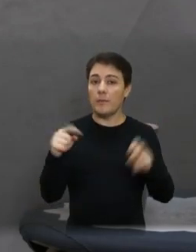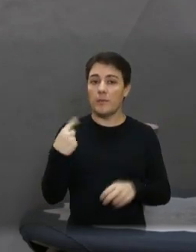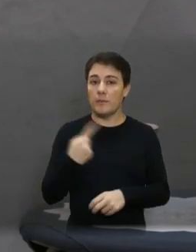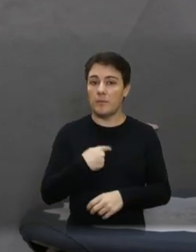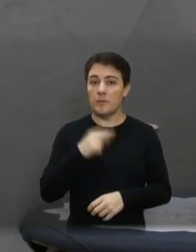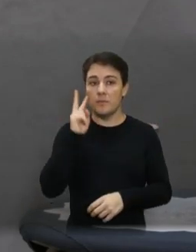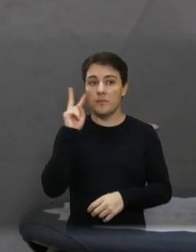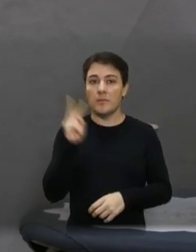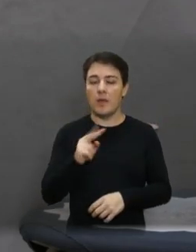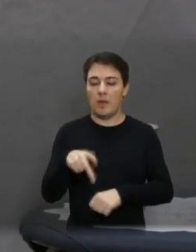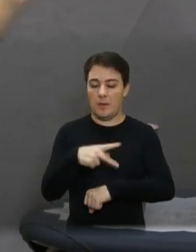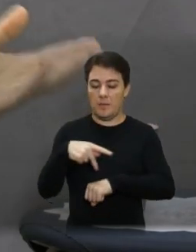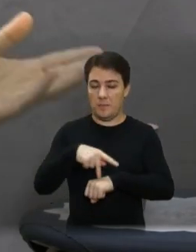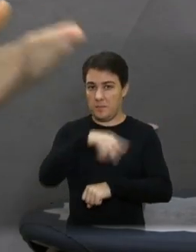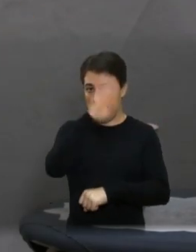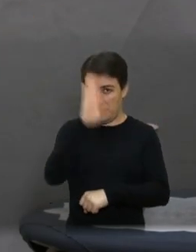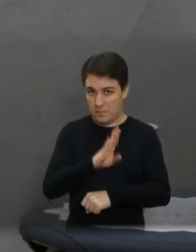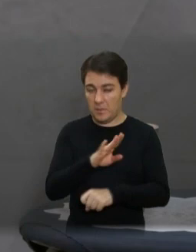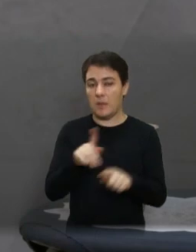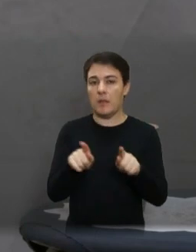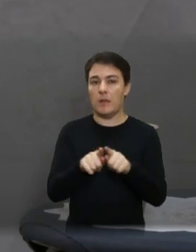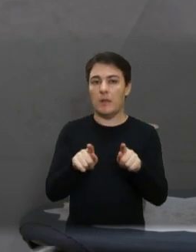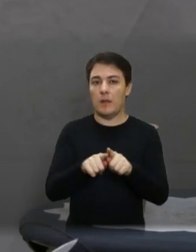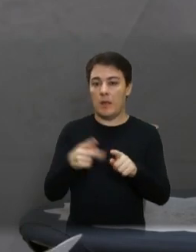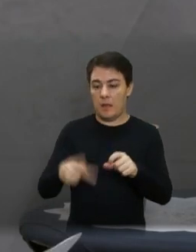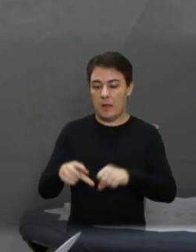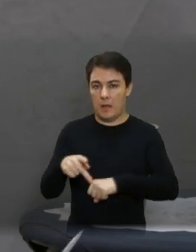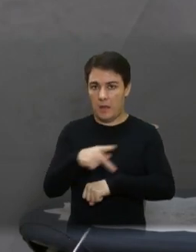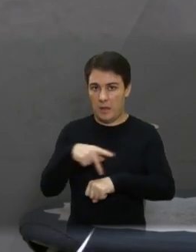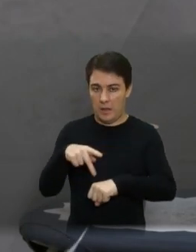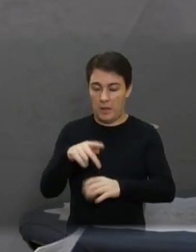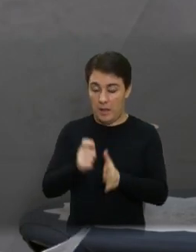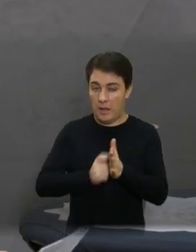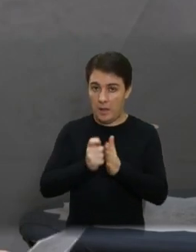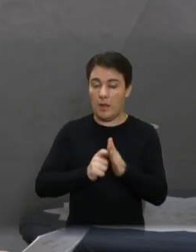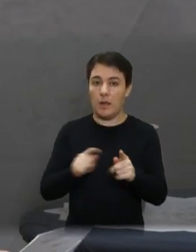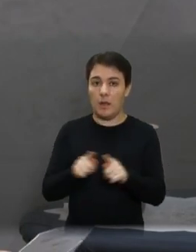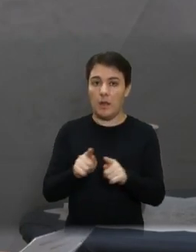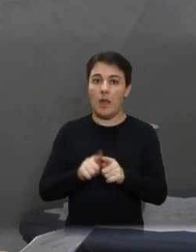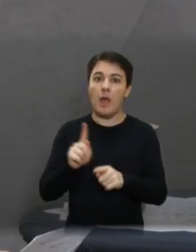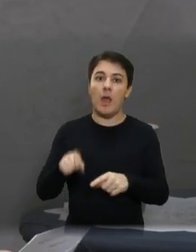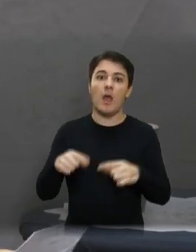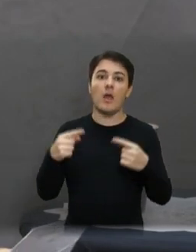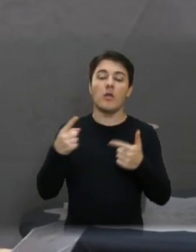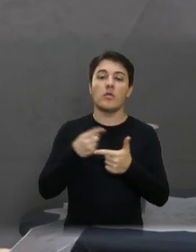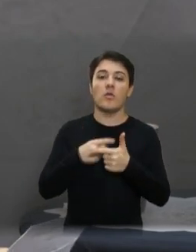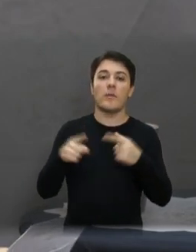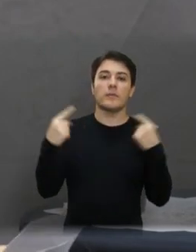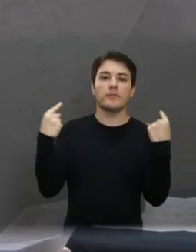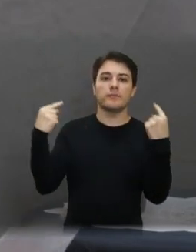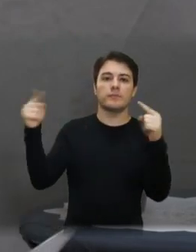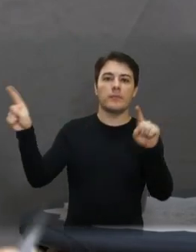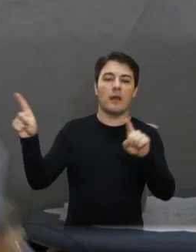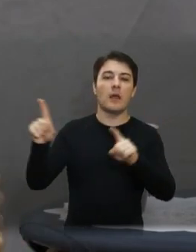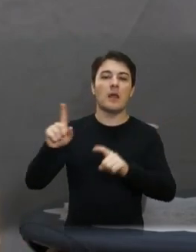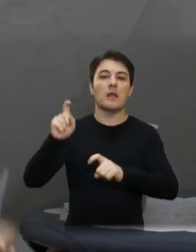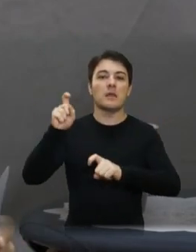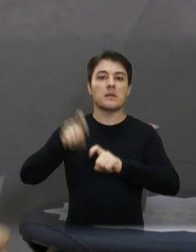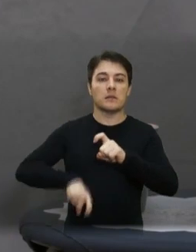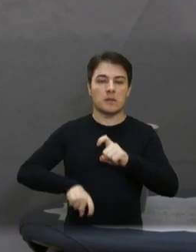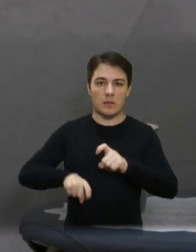sendo discutido no país inteiro e aqui em Araraquara foi a vereadora que fez essa discussão é o Combate à violência sexual contra